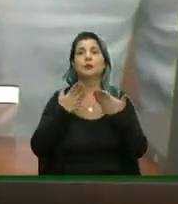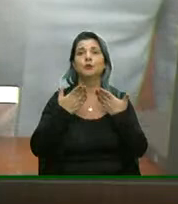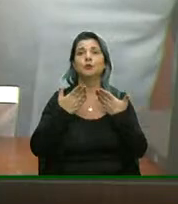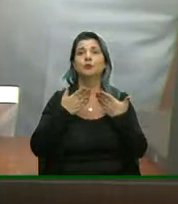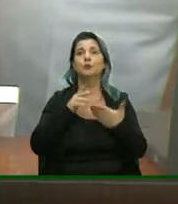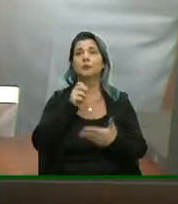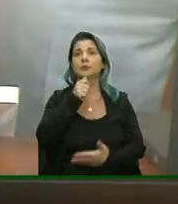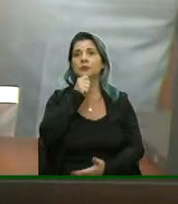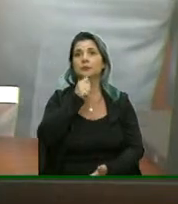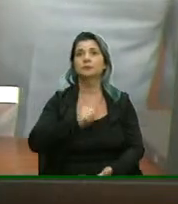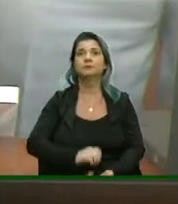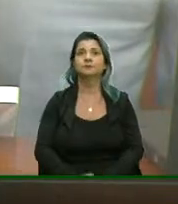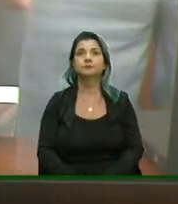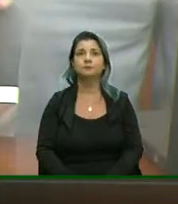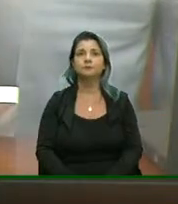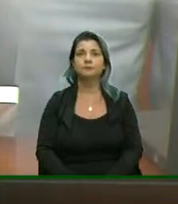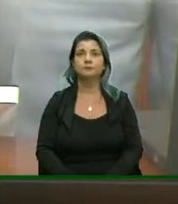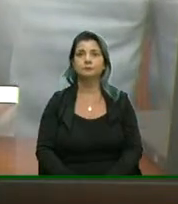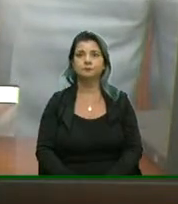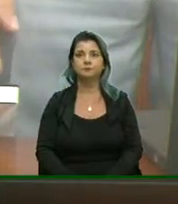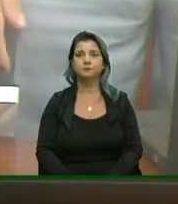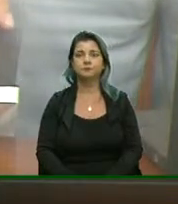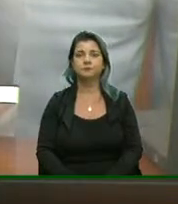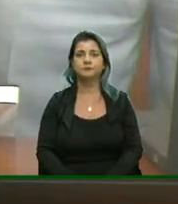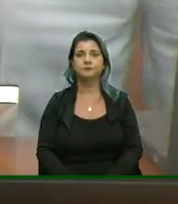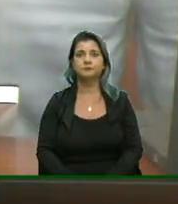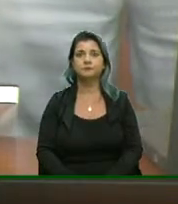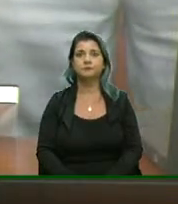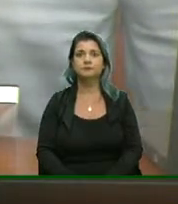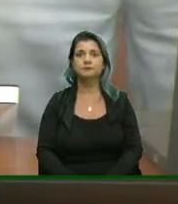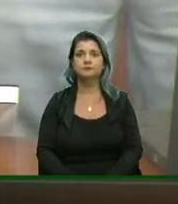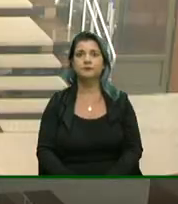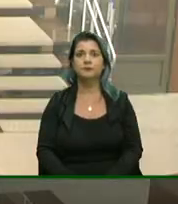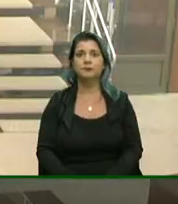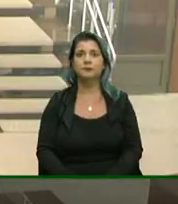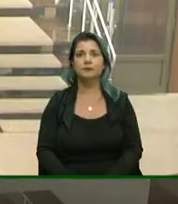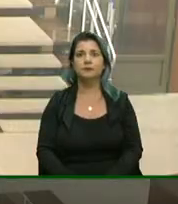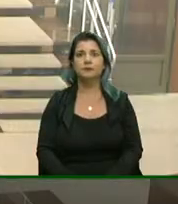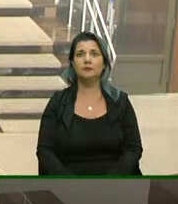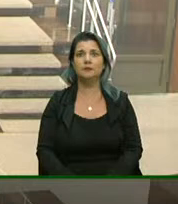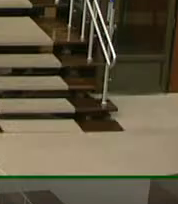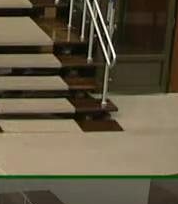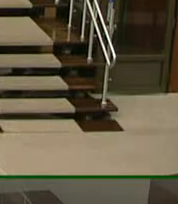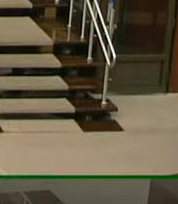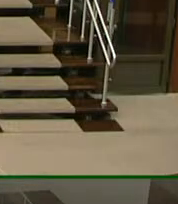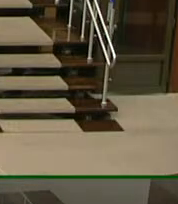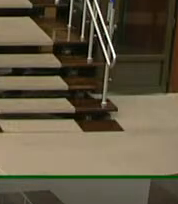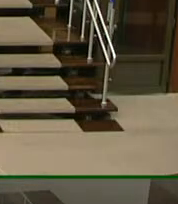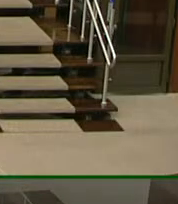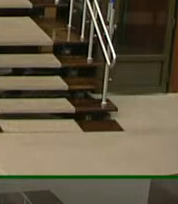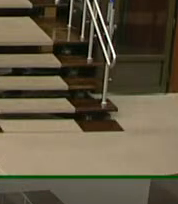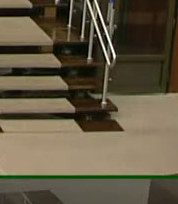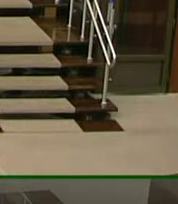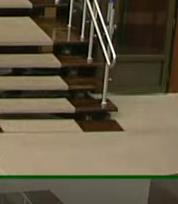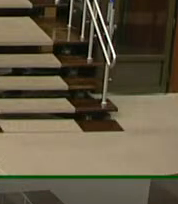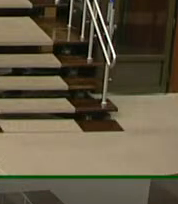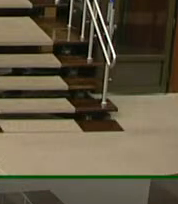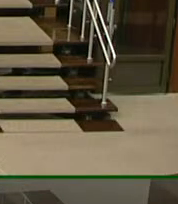resta dúvida ainda, deputada Federico. Não, presidente, não é que resta dúvida ainda, deputada Federico. Não é que resta dúvida aqui. Esse problema,